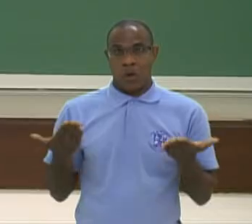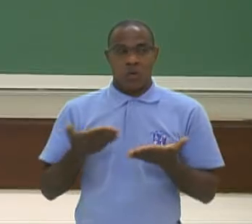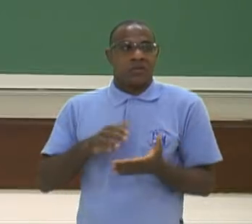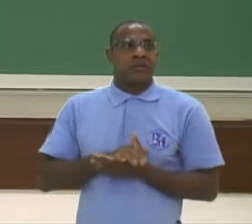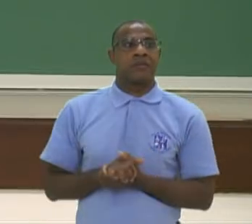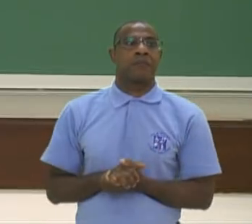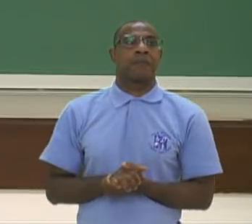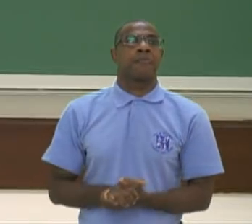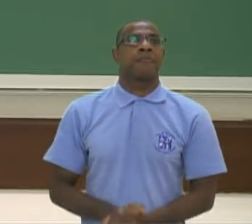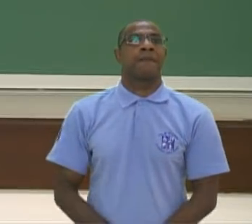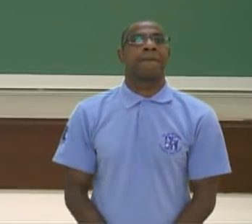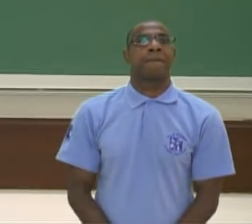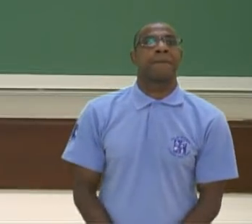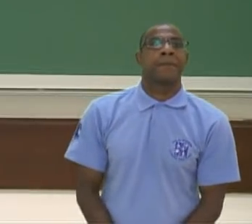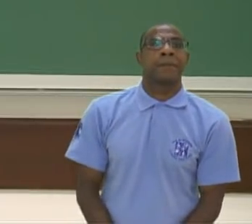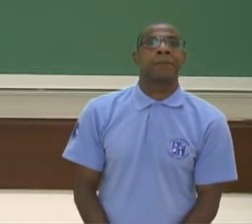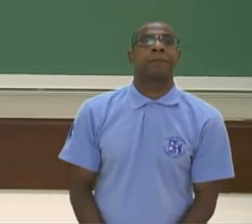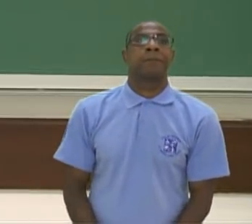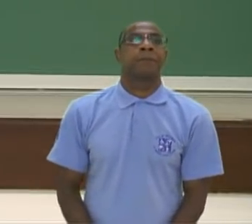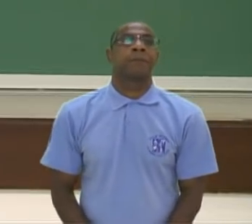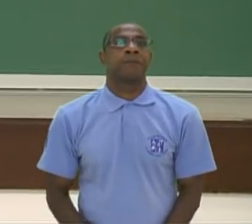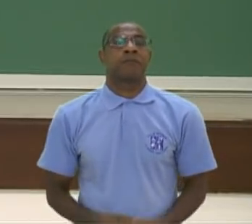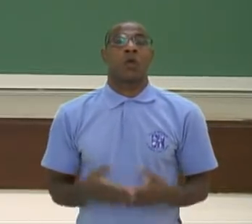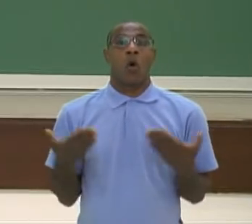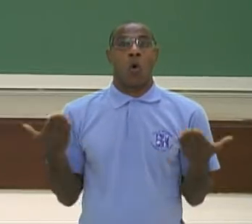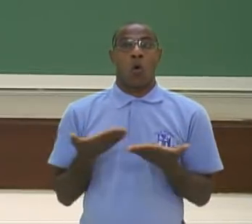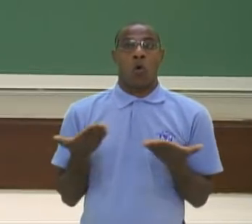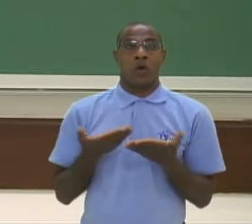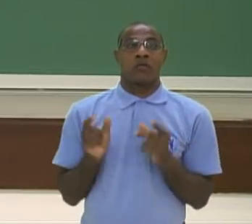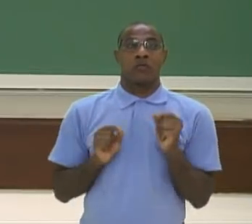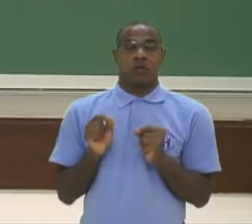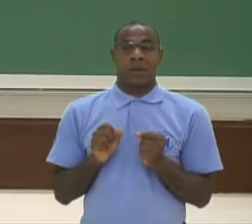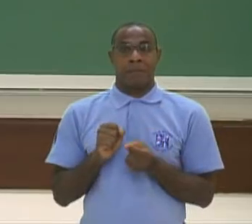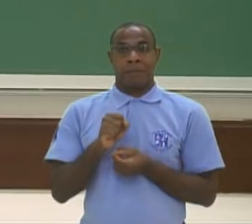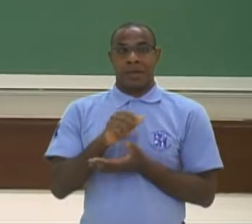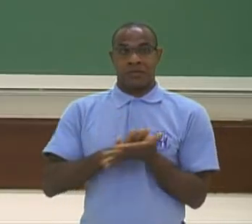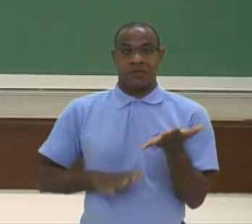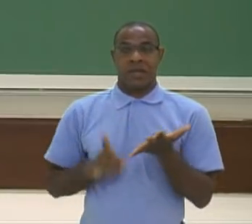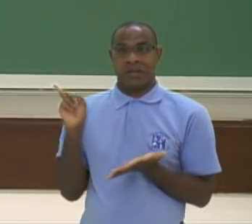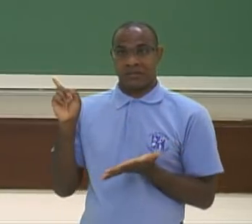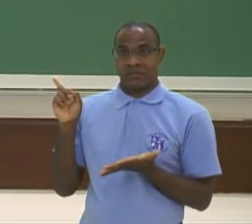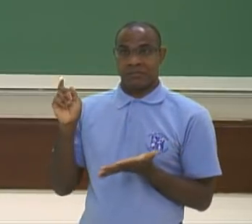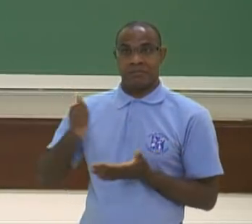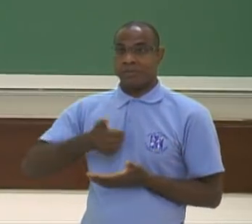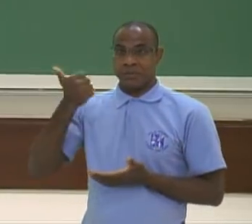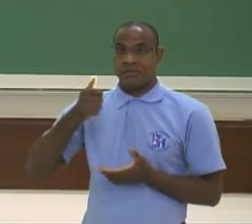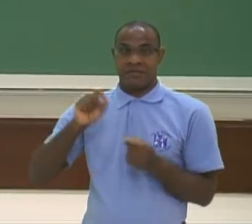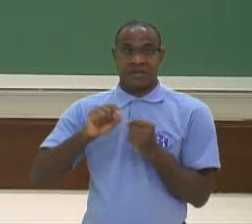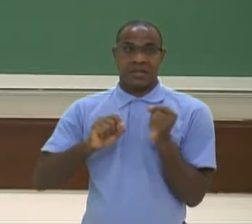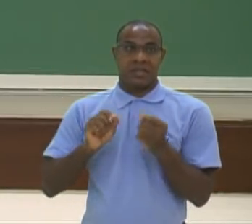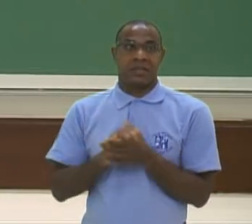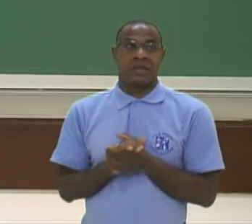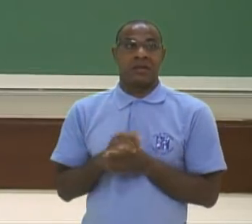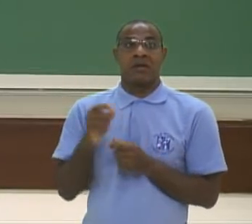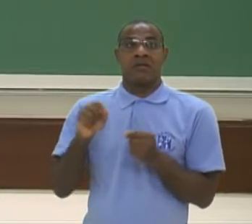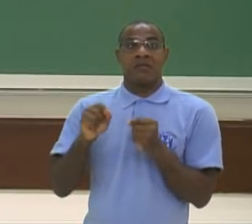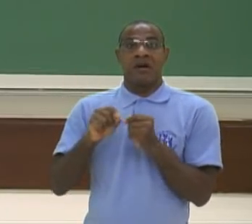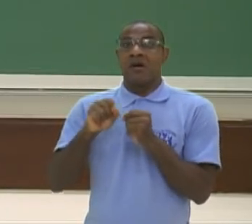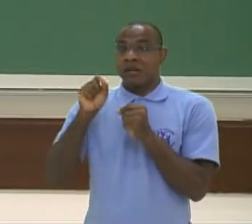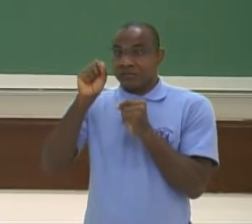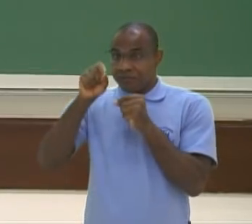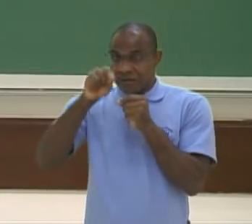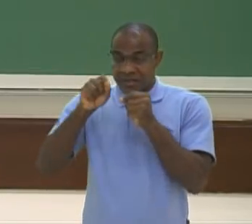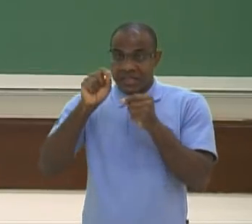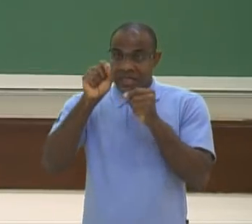ajudar. A primeira coisa que a gente vai fazer, antes de tudo, é essa atividade que está aqui na tela. Vocês vão fazer esse